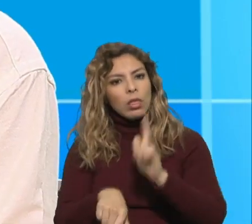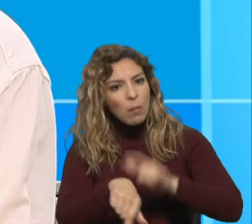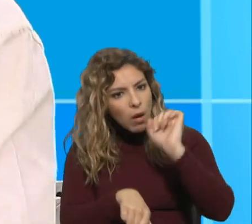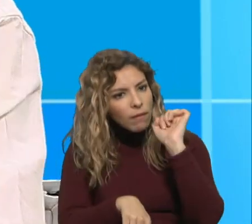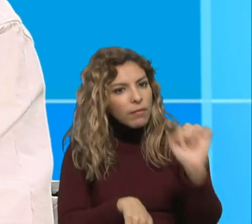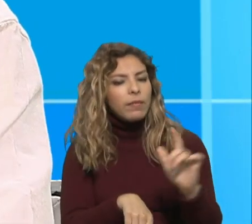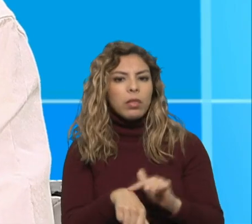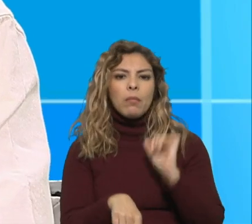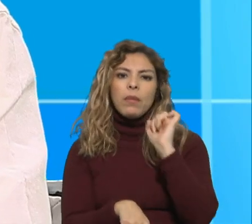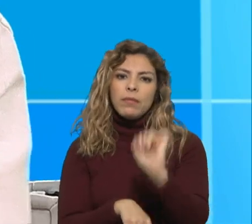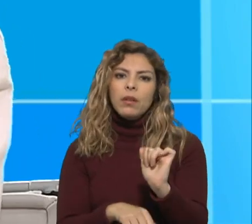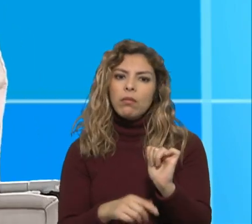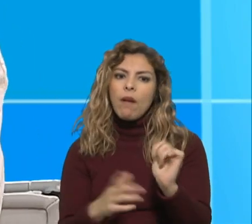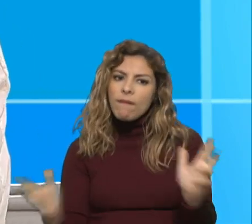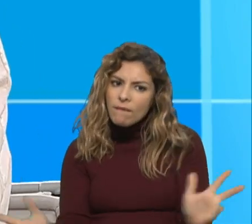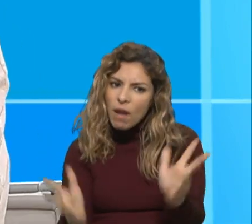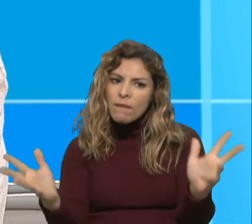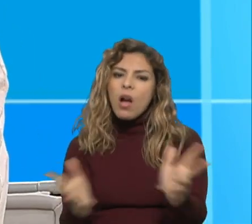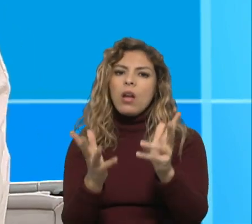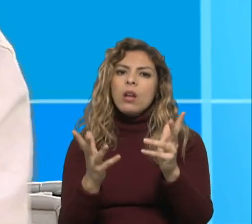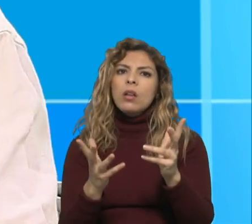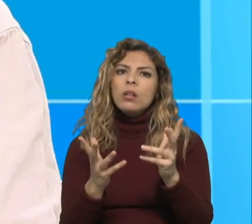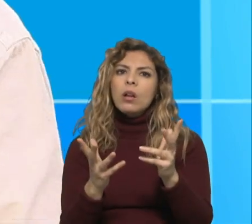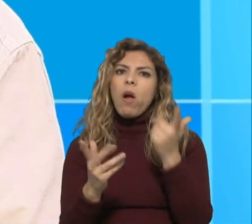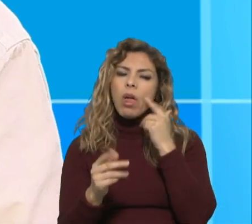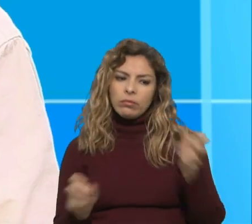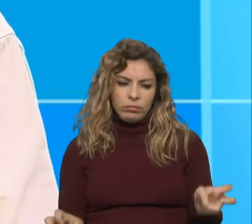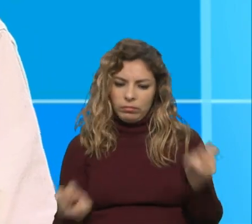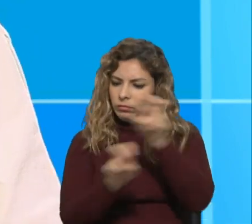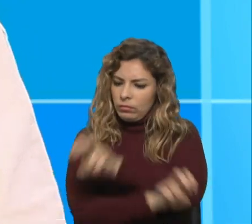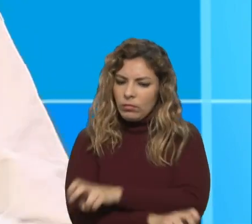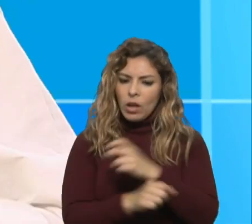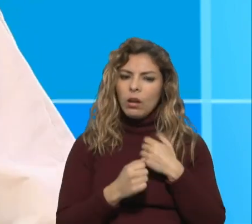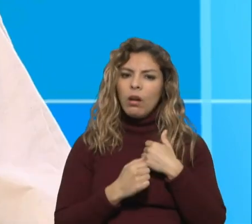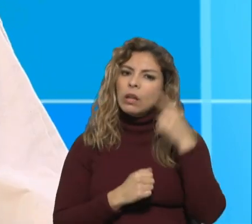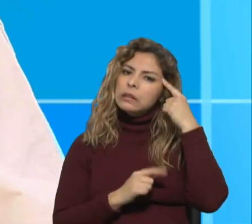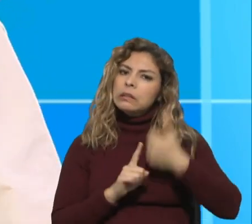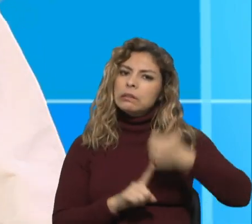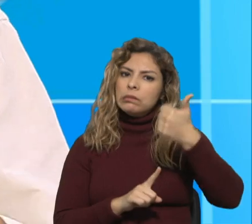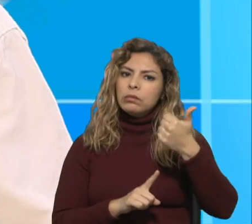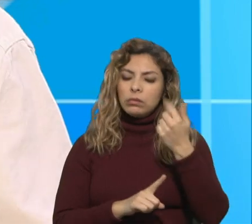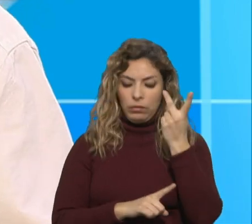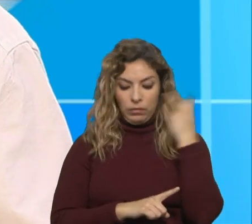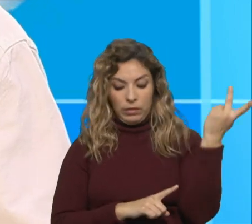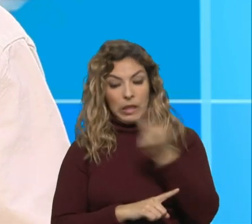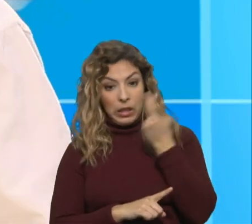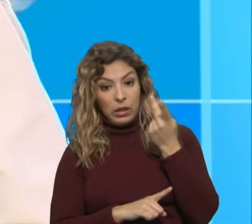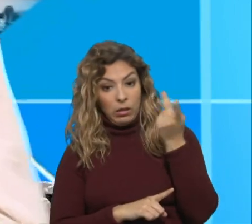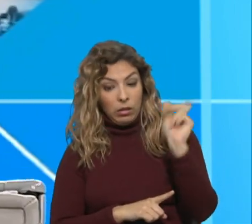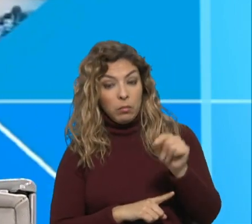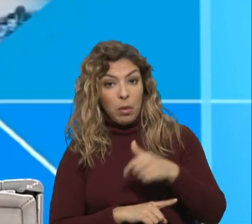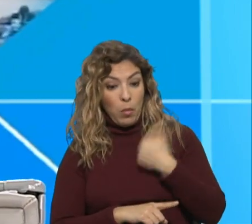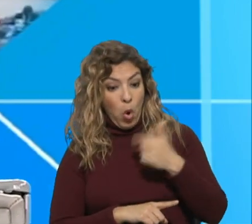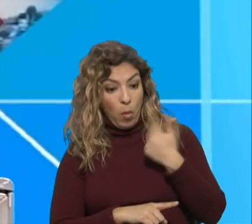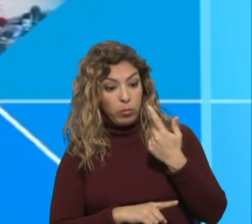tempo de cada um agarrar no volante e passar do lugar do passageiro para o lugar do condutor. Na sua vida e na sua construção pessoal